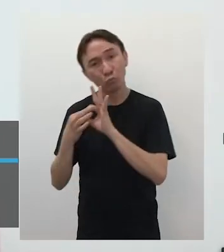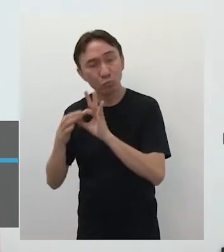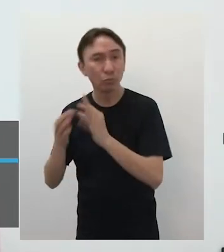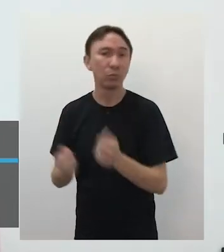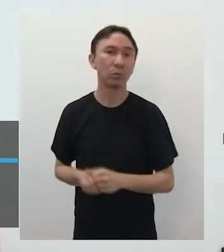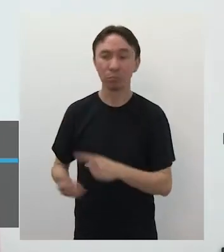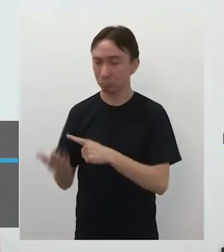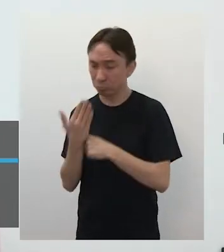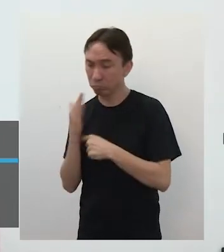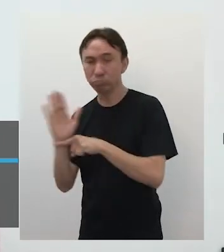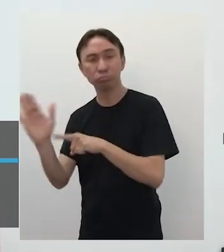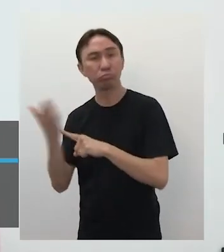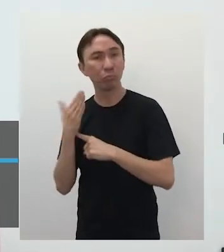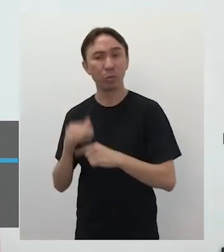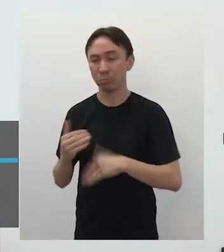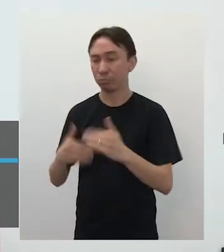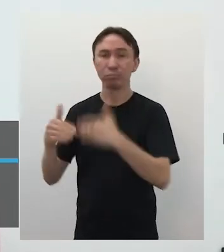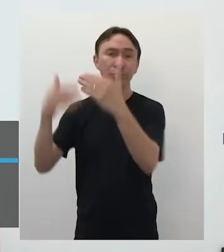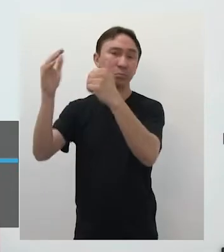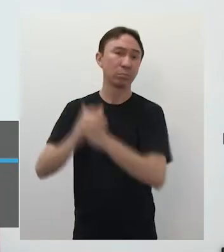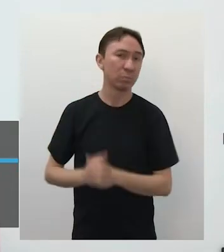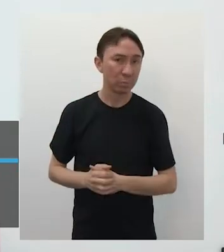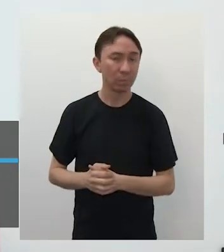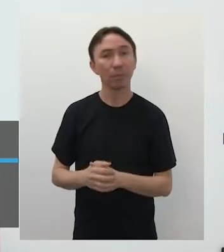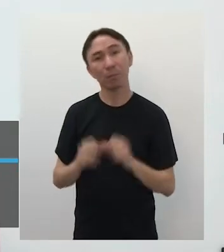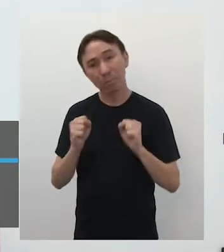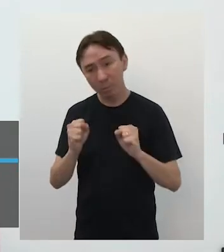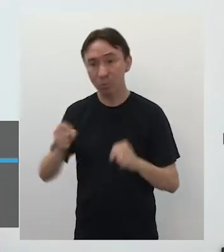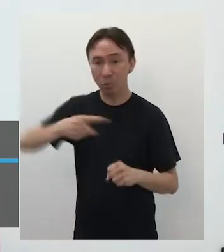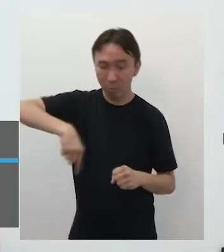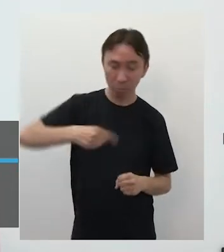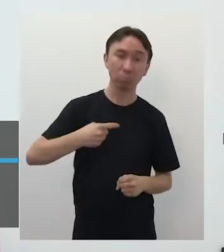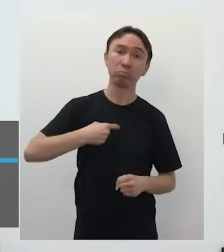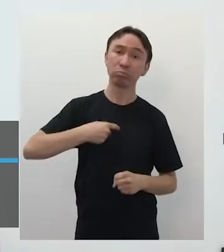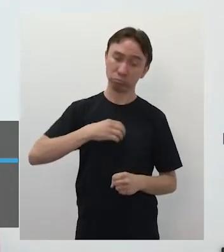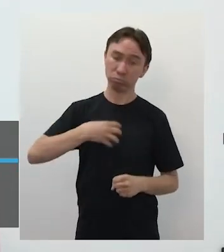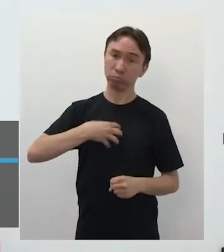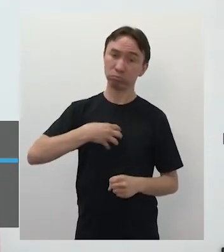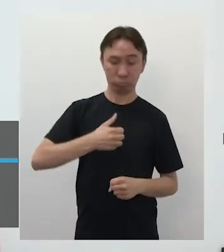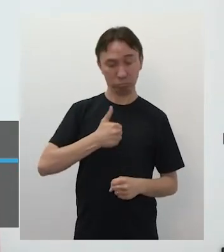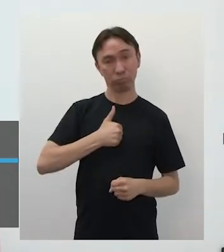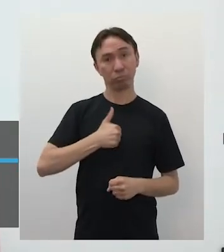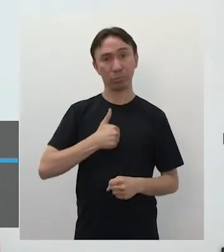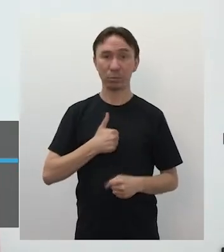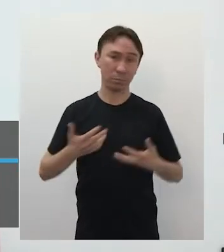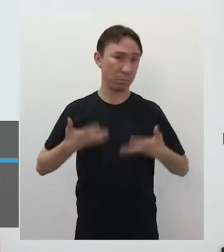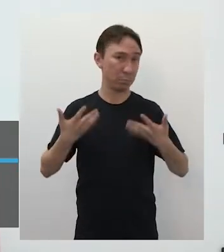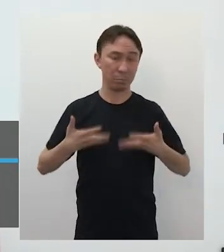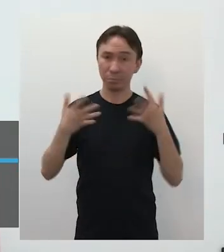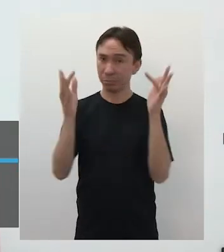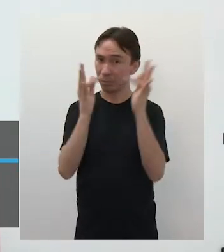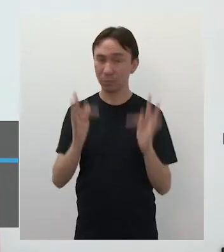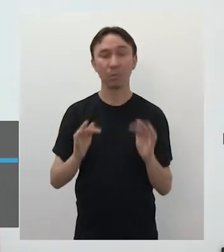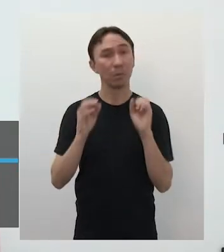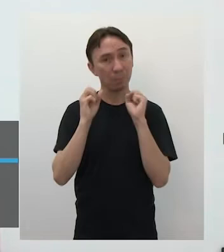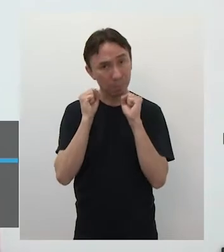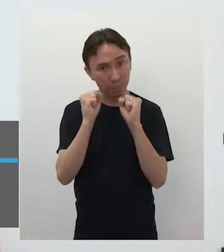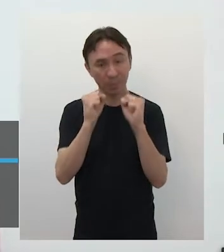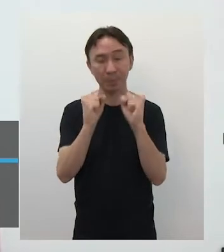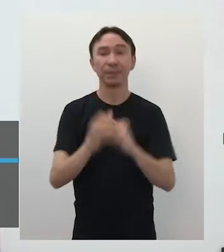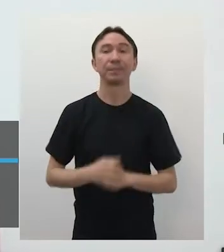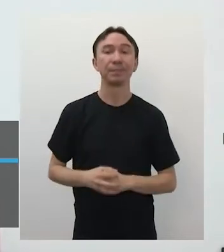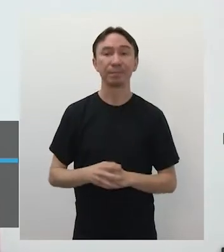anteriormente. Os desafios que eu enfrento fazem com que eu busque as aprendizagens que eu